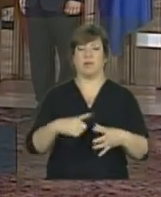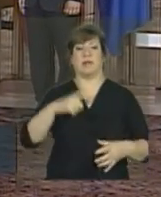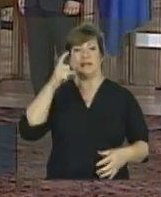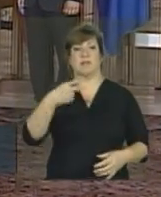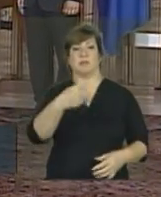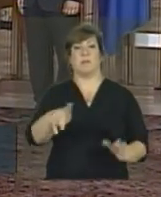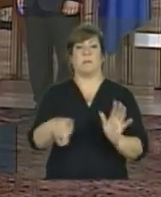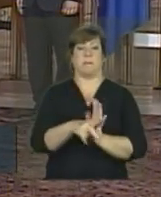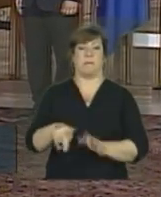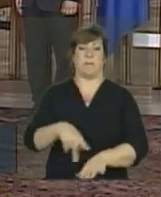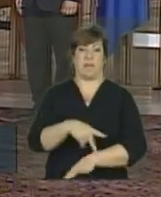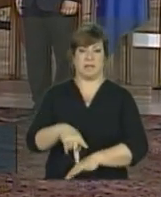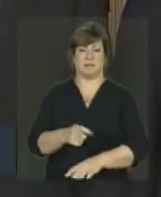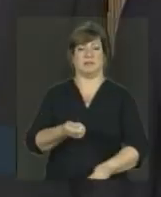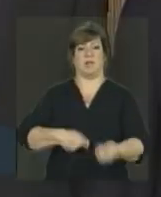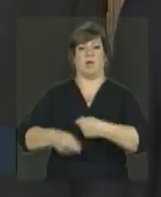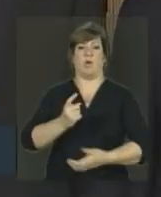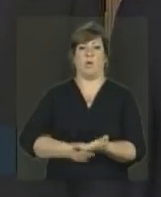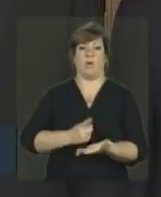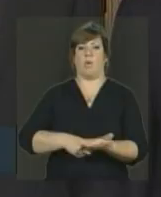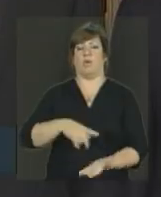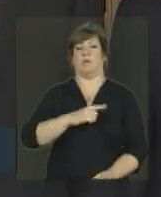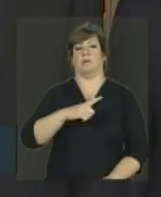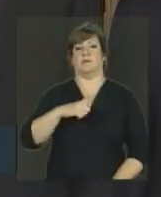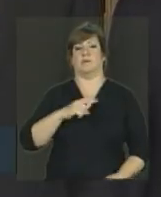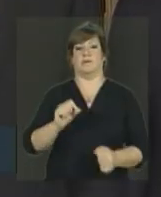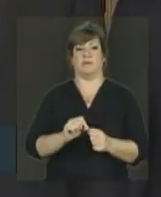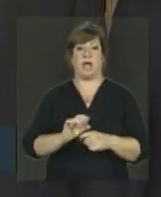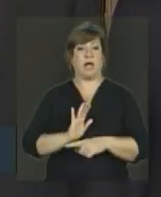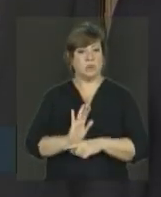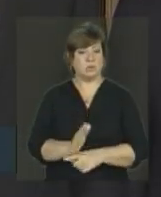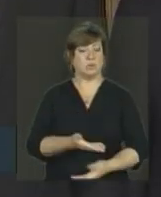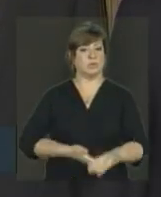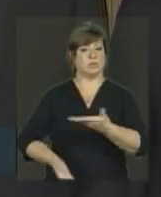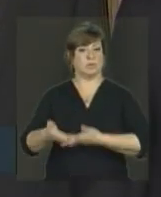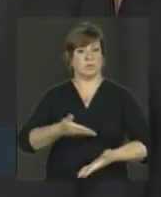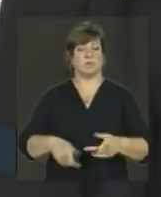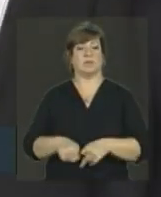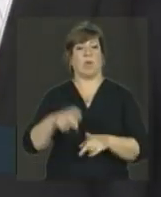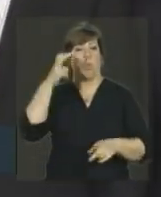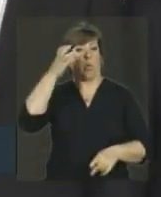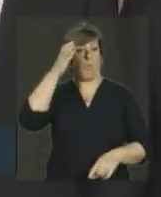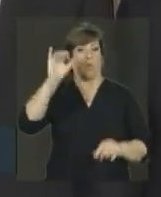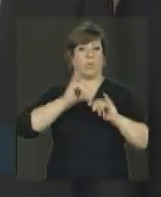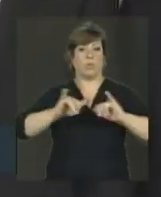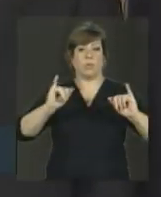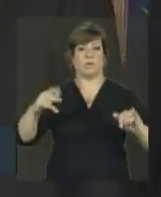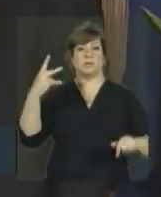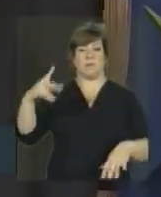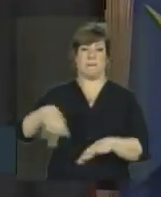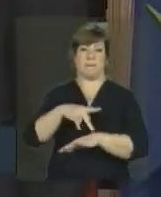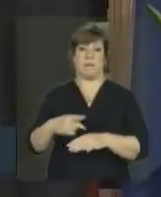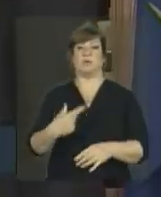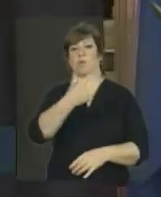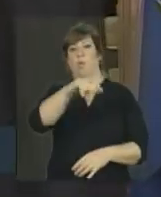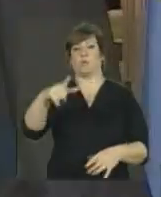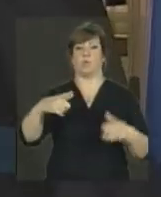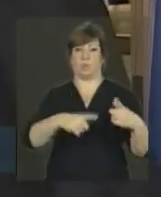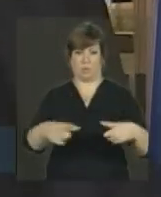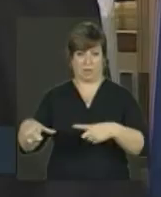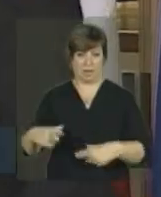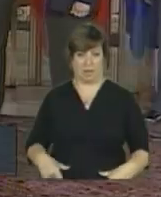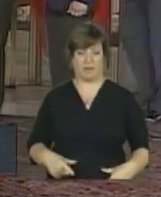os interesses de seu país, negociar acordos que tratam benefícios e promover a cultura de seu país no